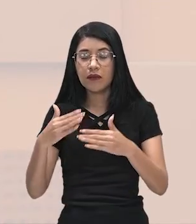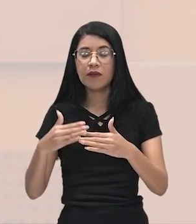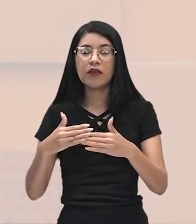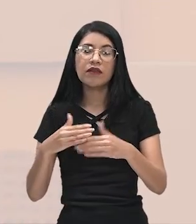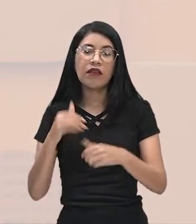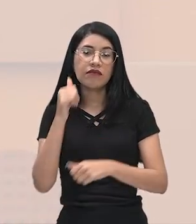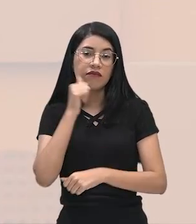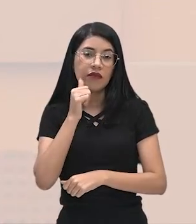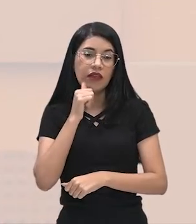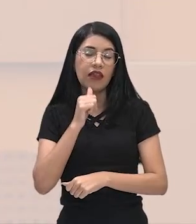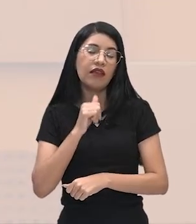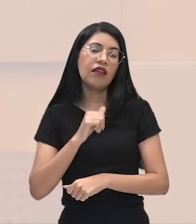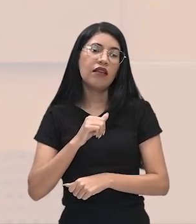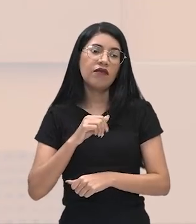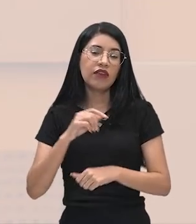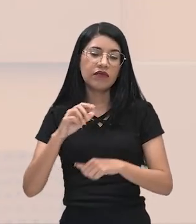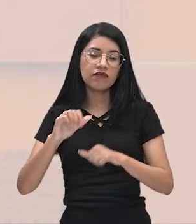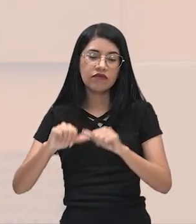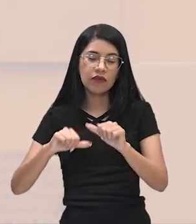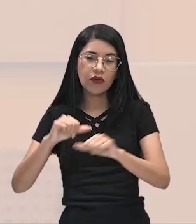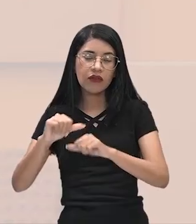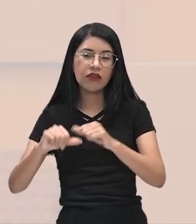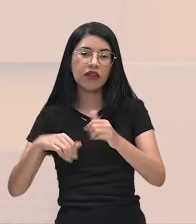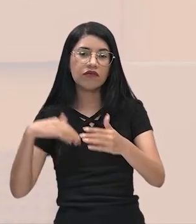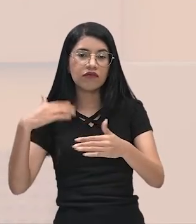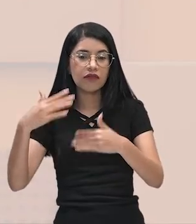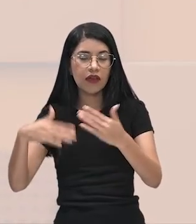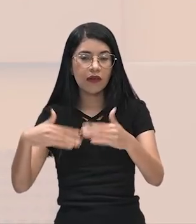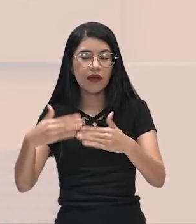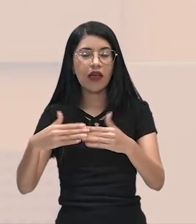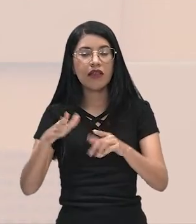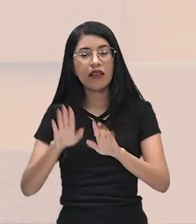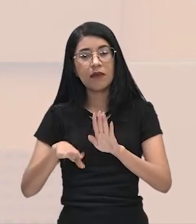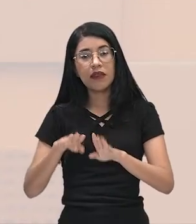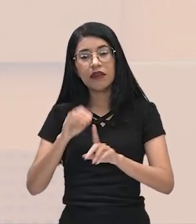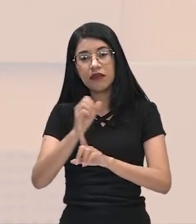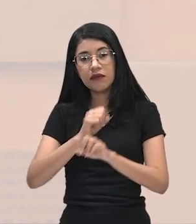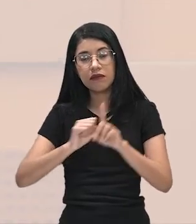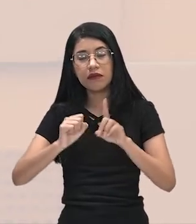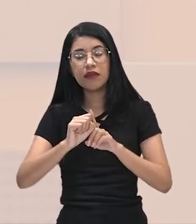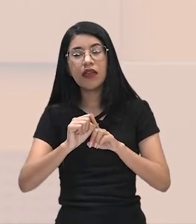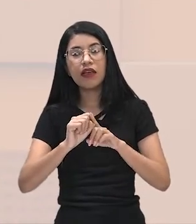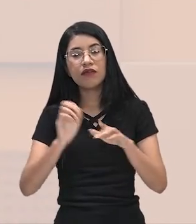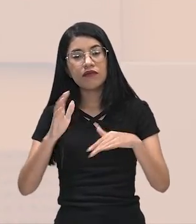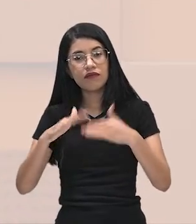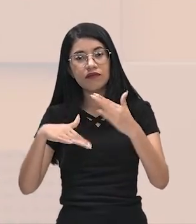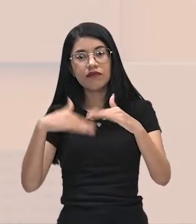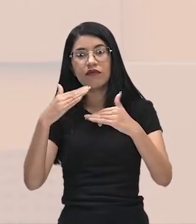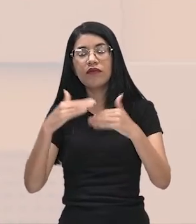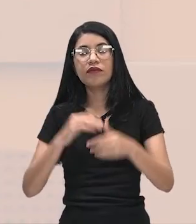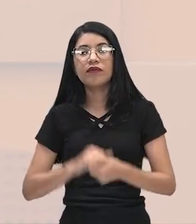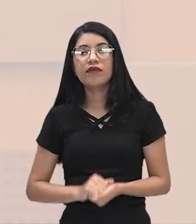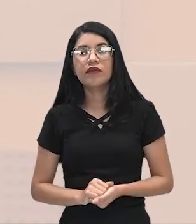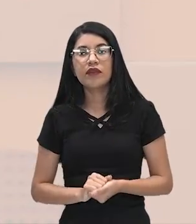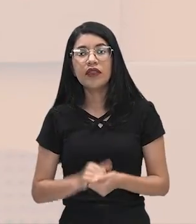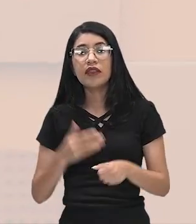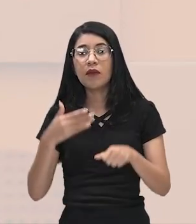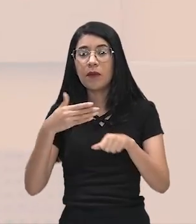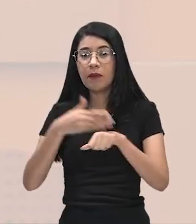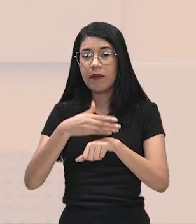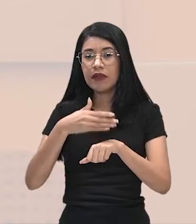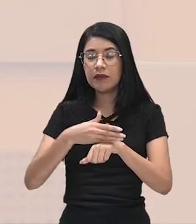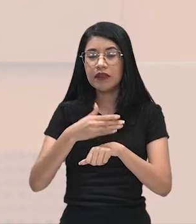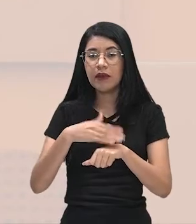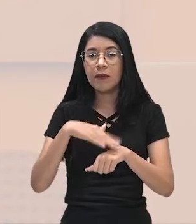se alterando e modificando de acordo com que a sociedade vai se desenvolvendo. As mulheres vão tendo ali uma participação em